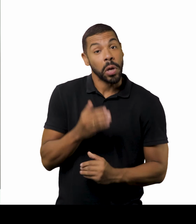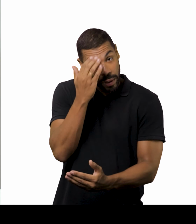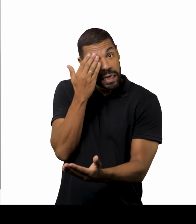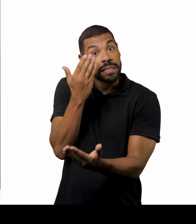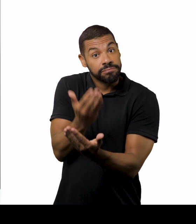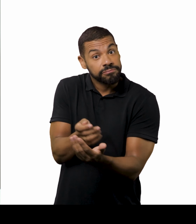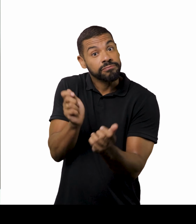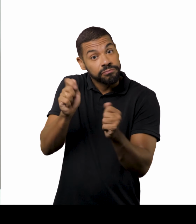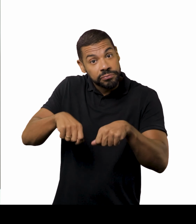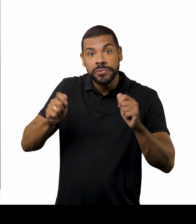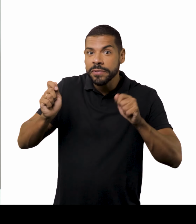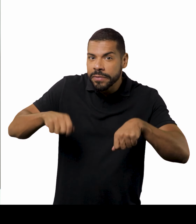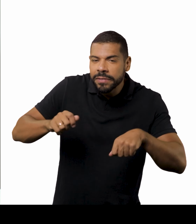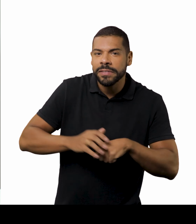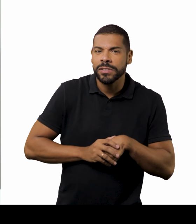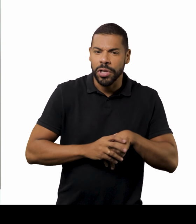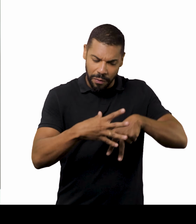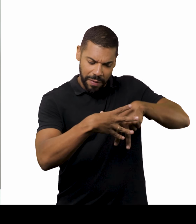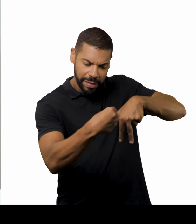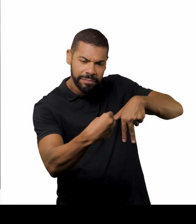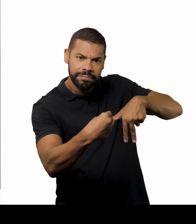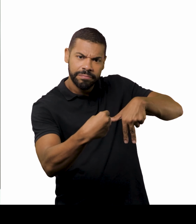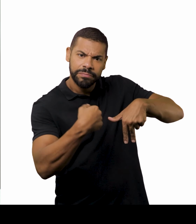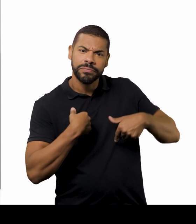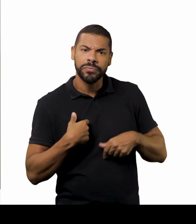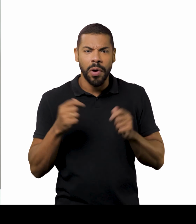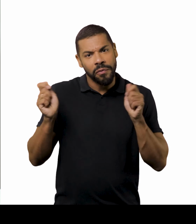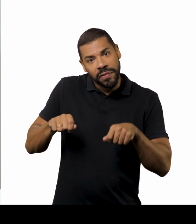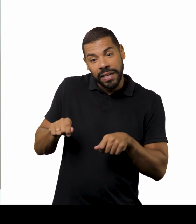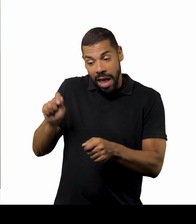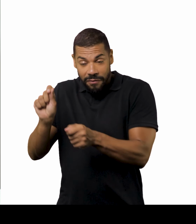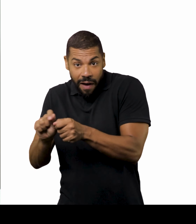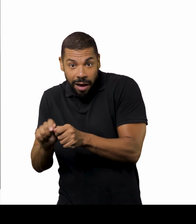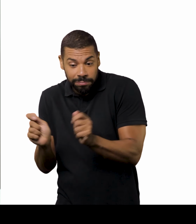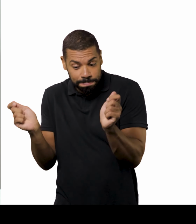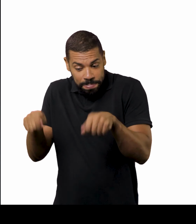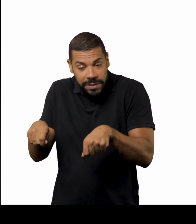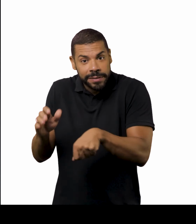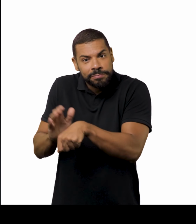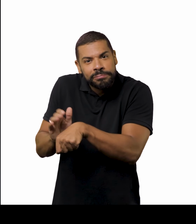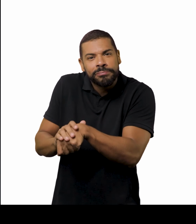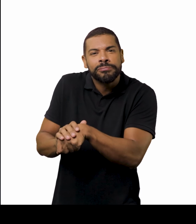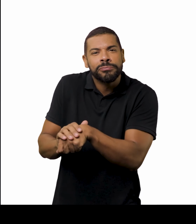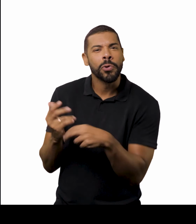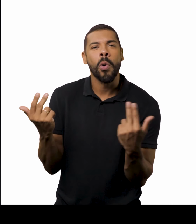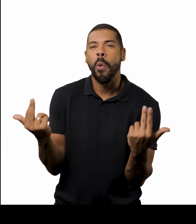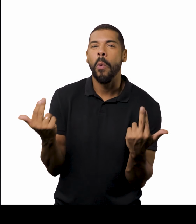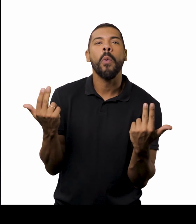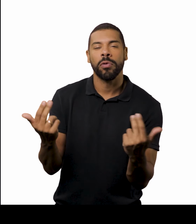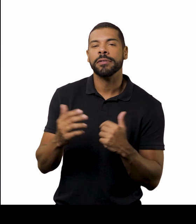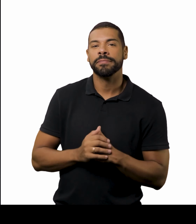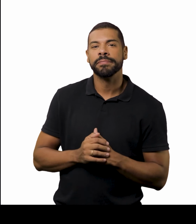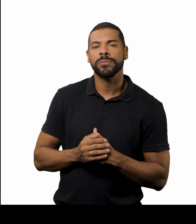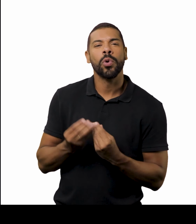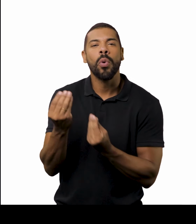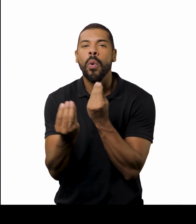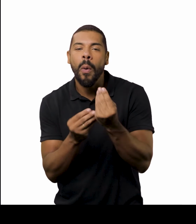mais no fazer do que usar moda. Tem gente que usa moda, tem gente que faz moda. Então o fazer está muito ligado